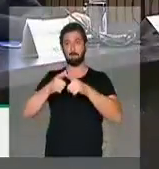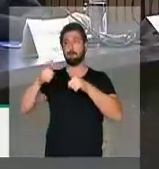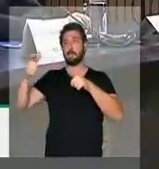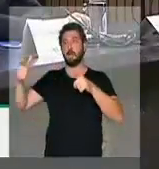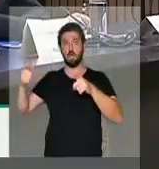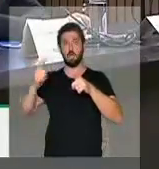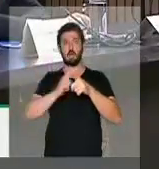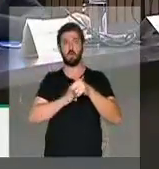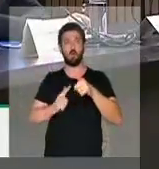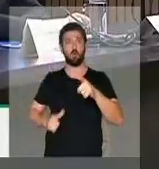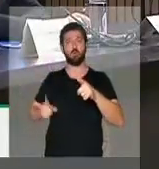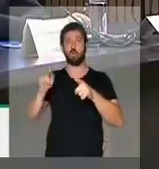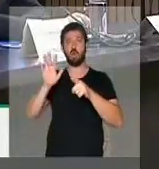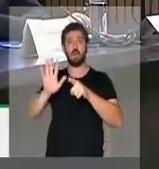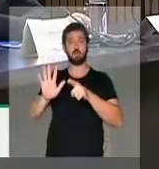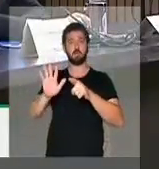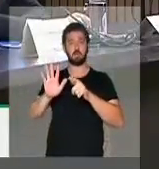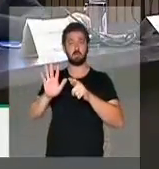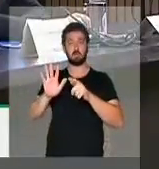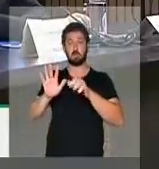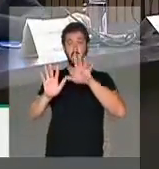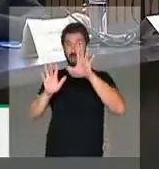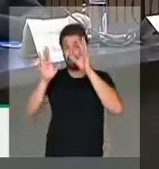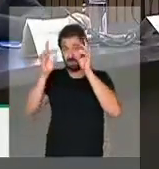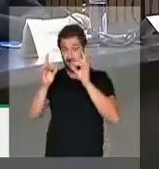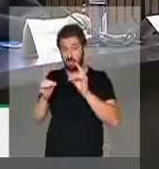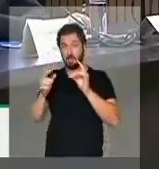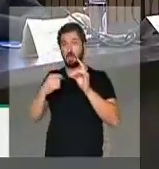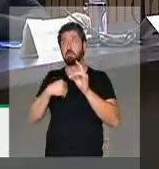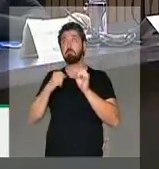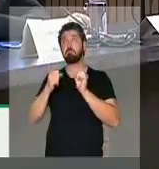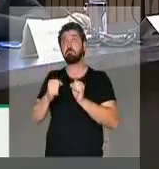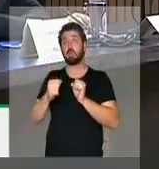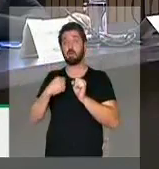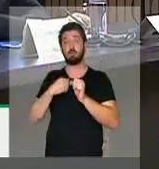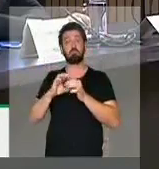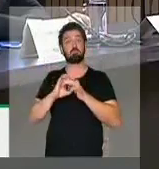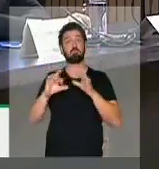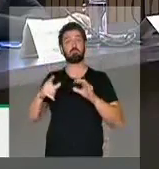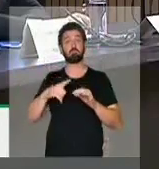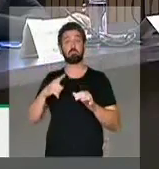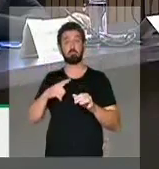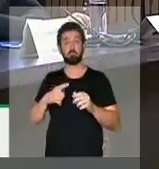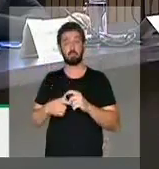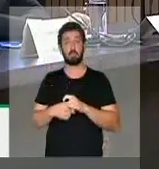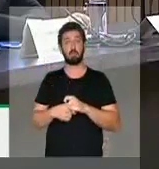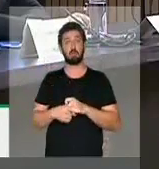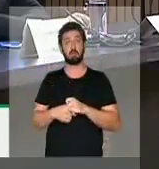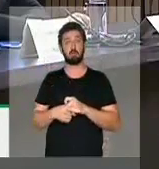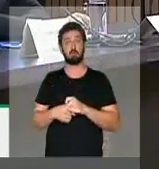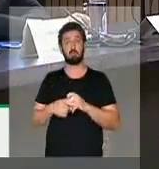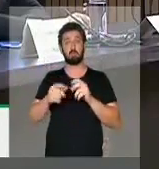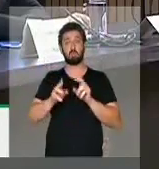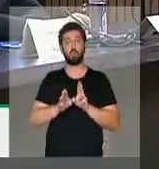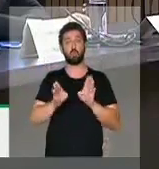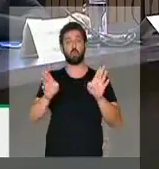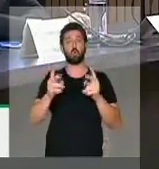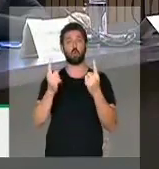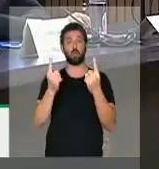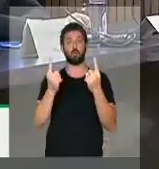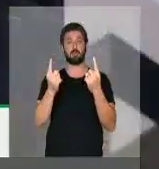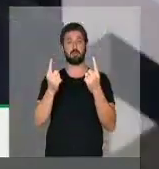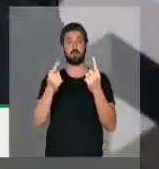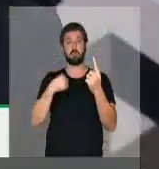maioria e o governo é um fruto dele. E detalhe, eu tenho a liberdade democrática nos dois